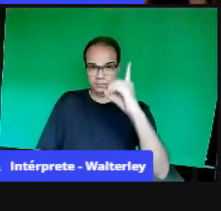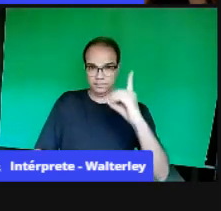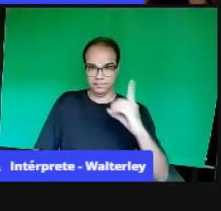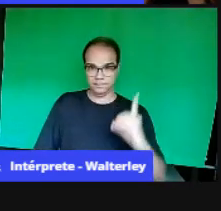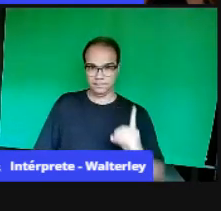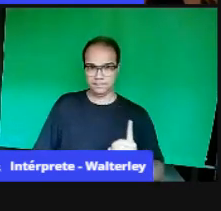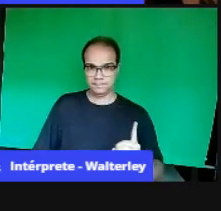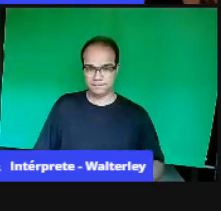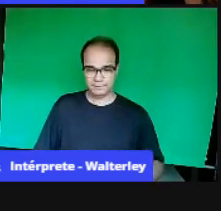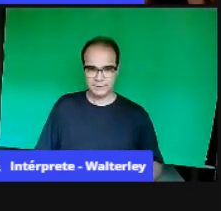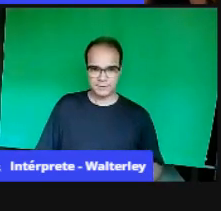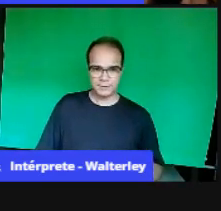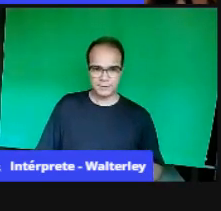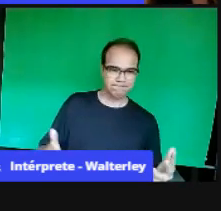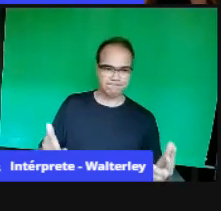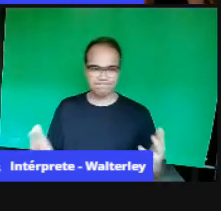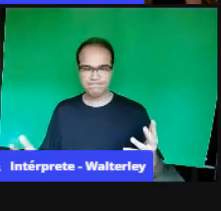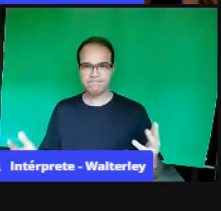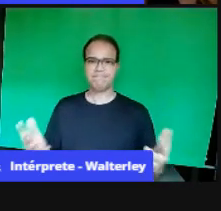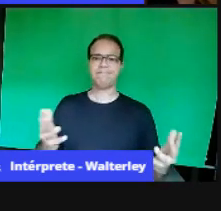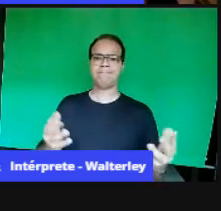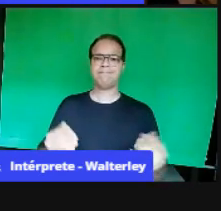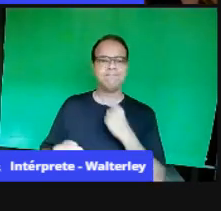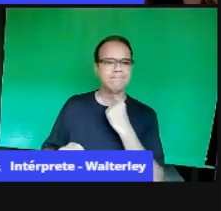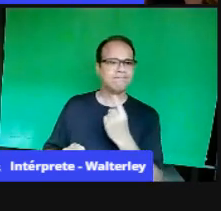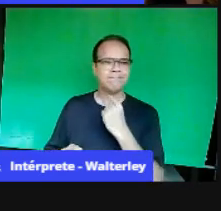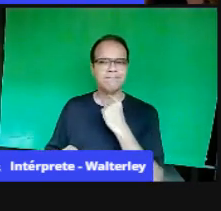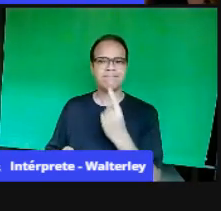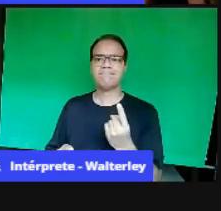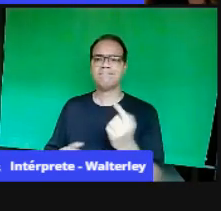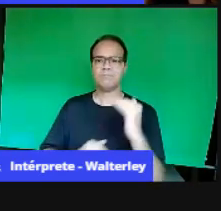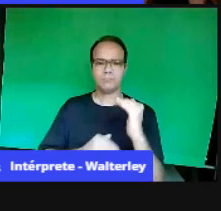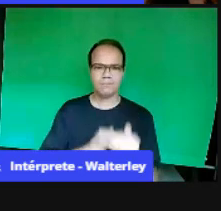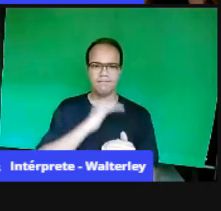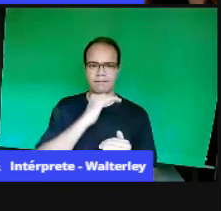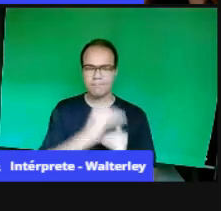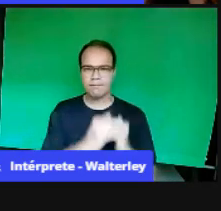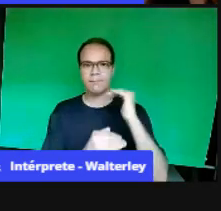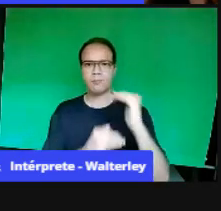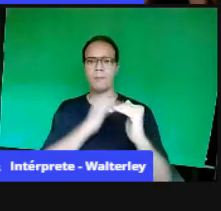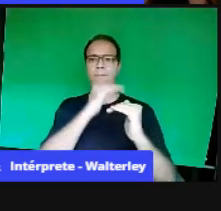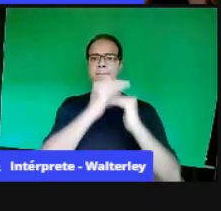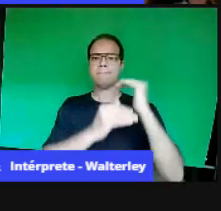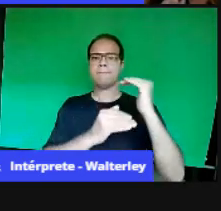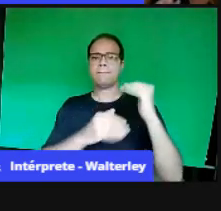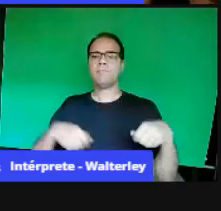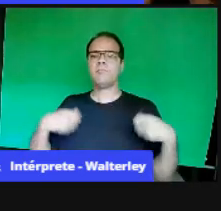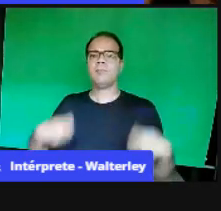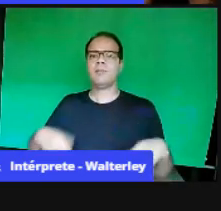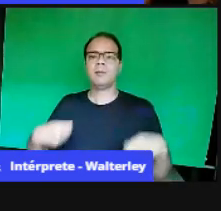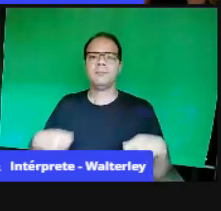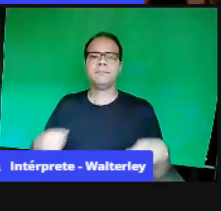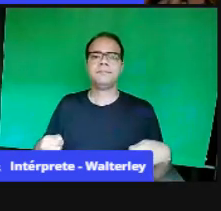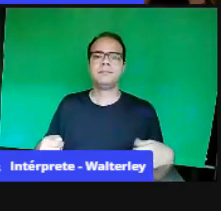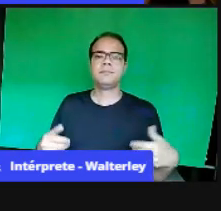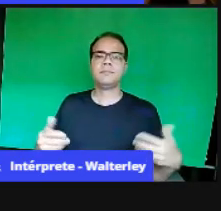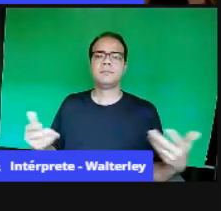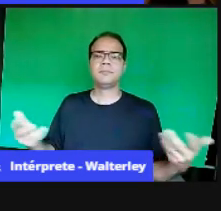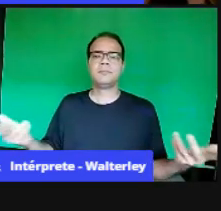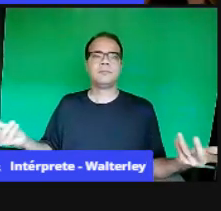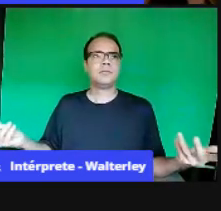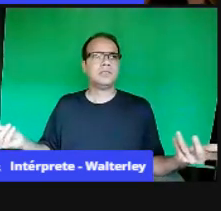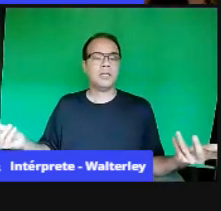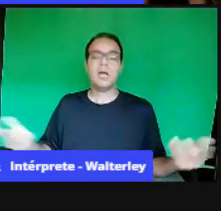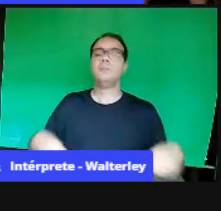estão encaixados nessas fases de desenvolvimento, eles precisam elaborar e desenvolver